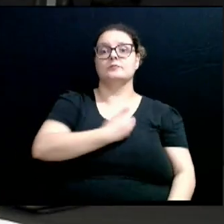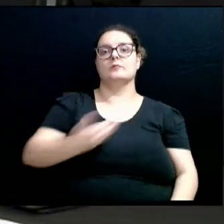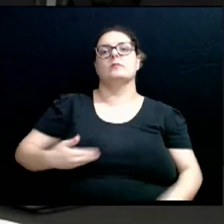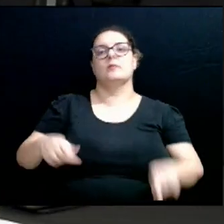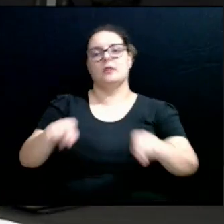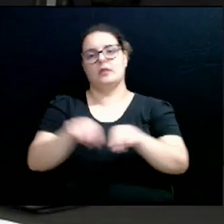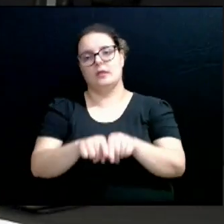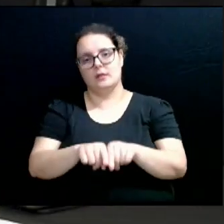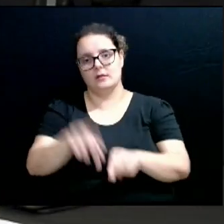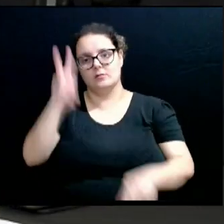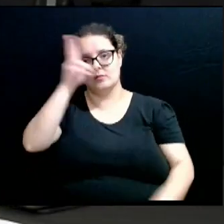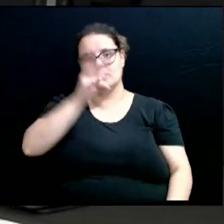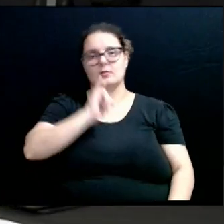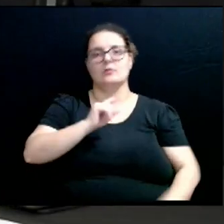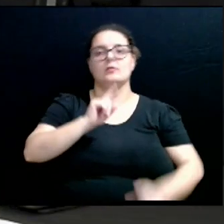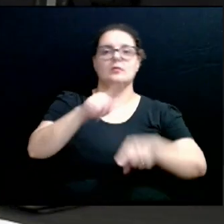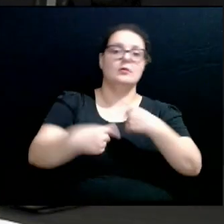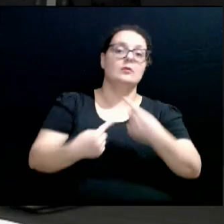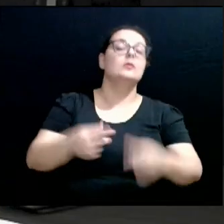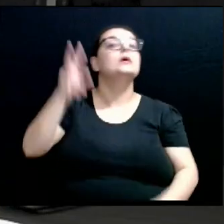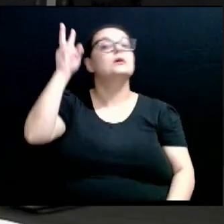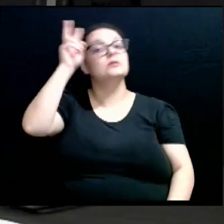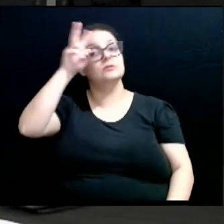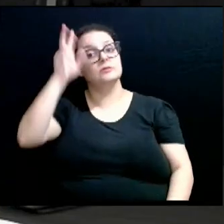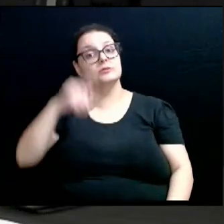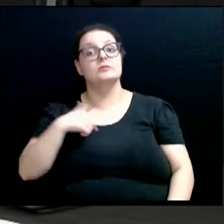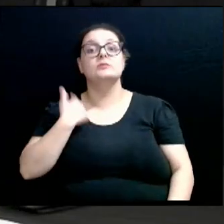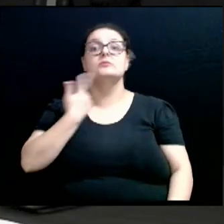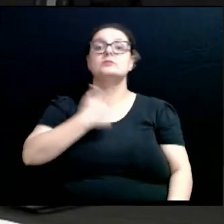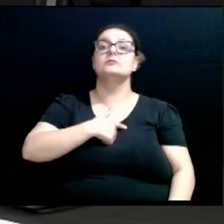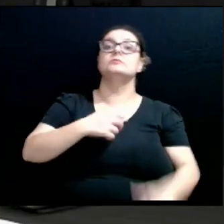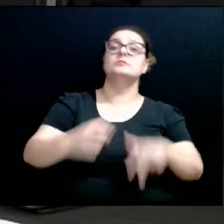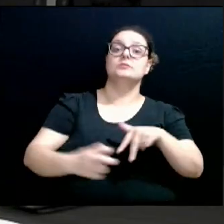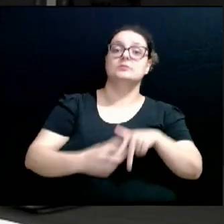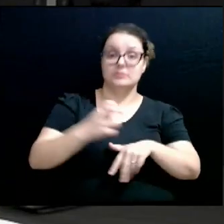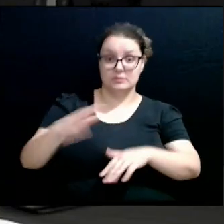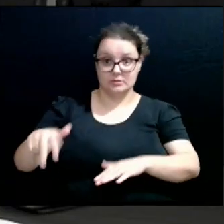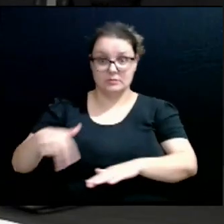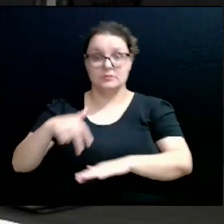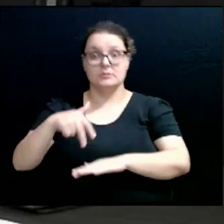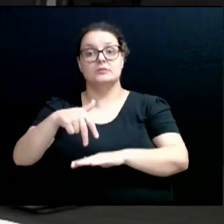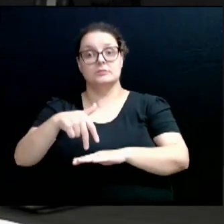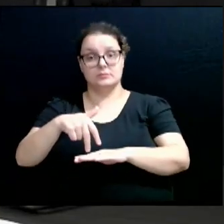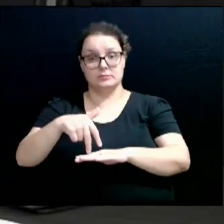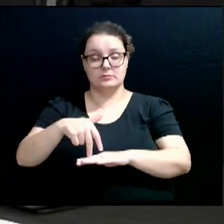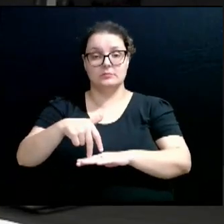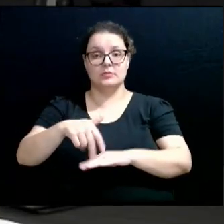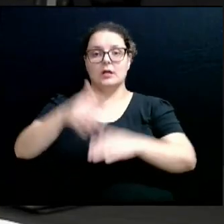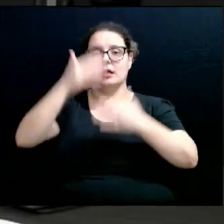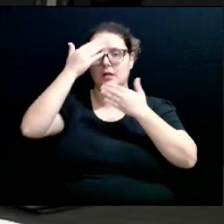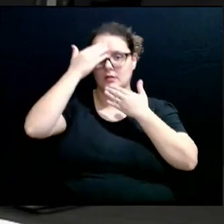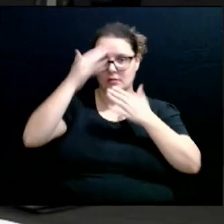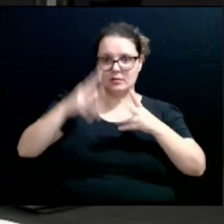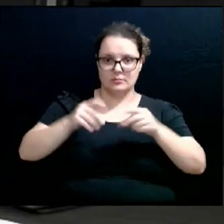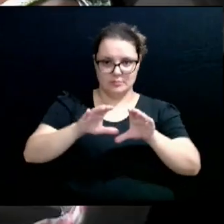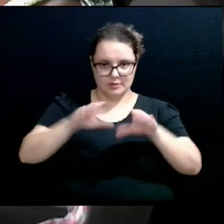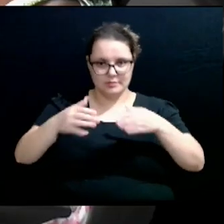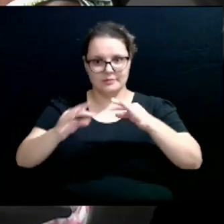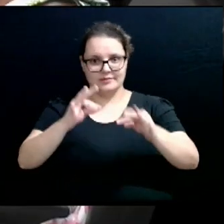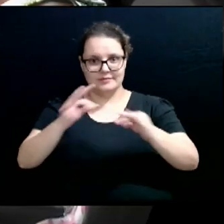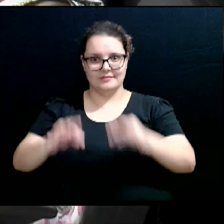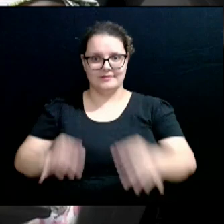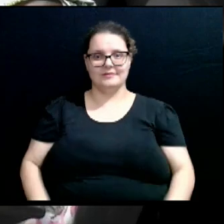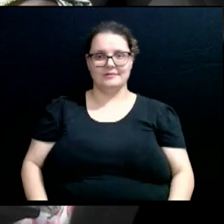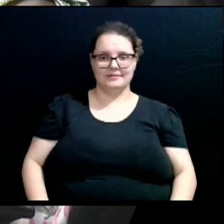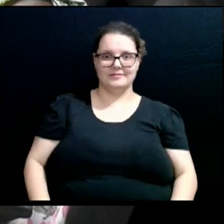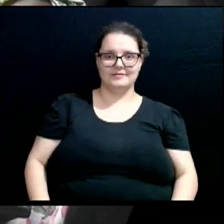histórias. Histórias em que nossas vozes são protagonistas. Agradecemos a toda a equipe técnica. Como eu menciono